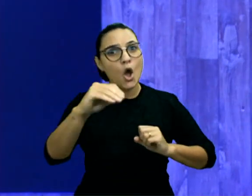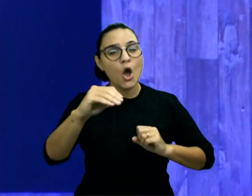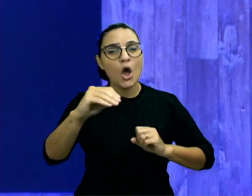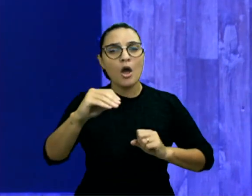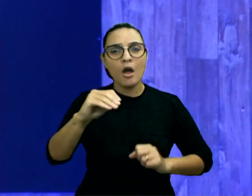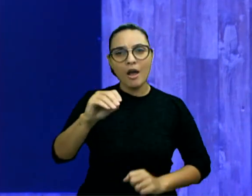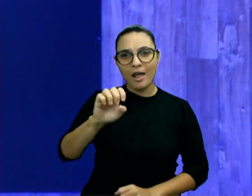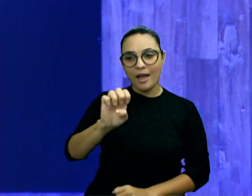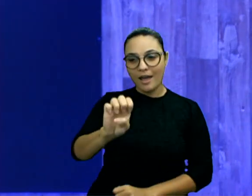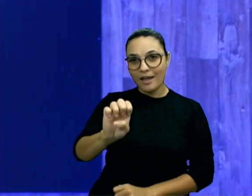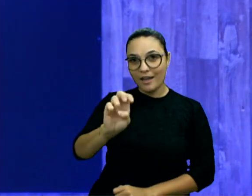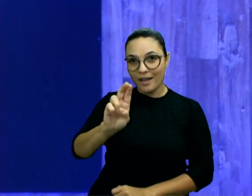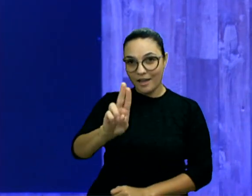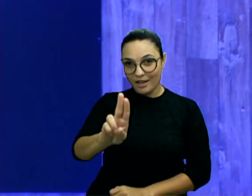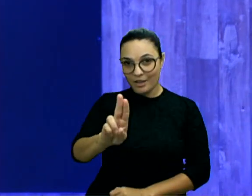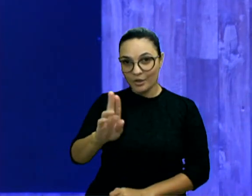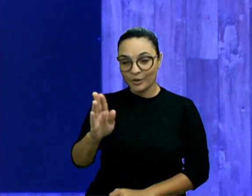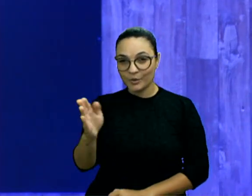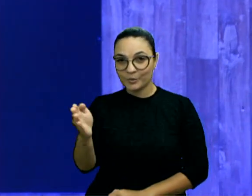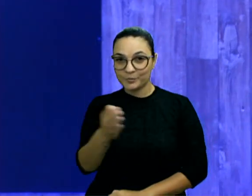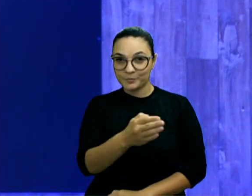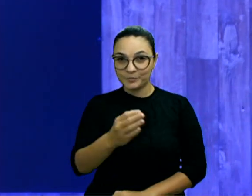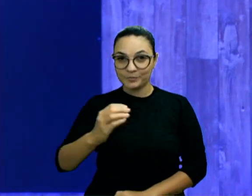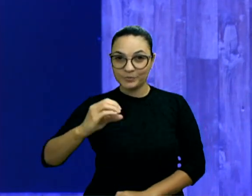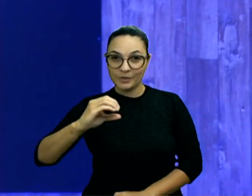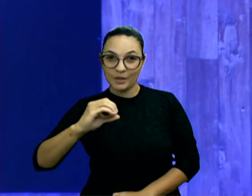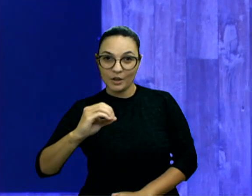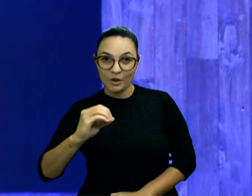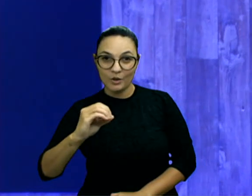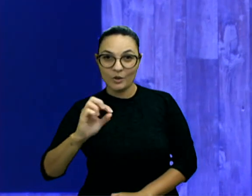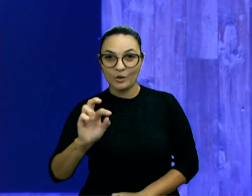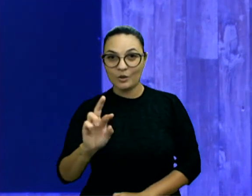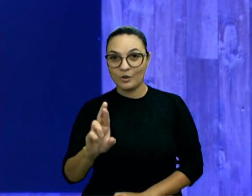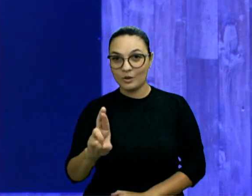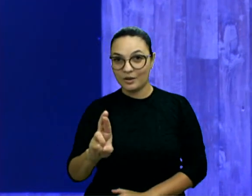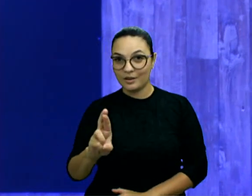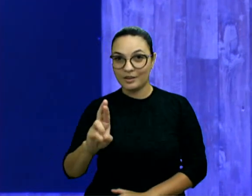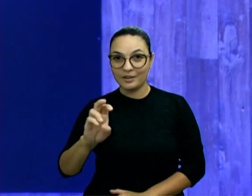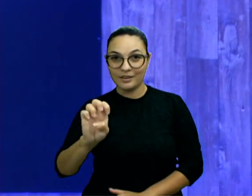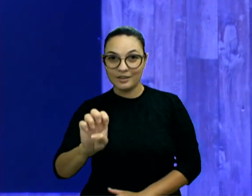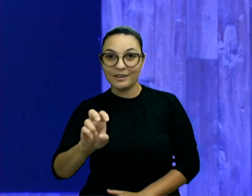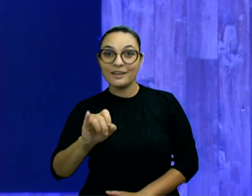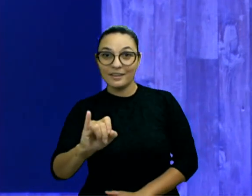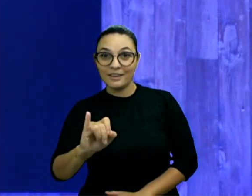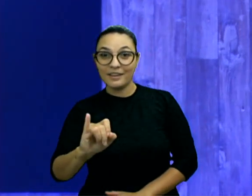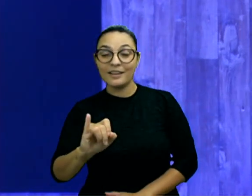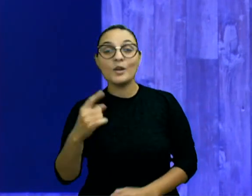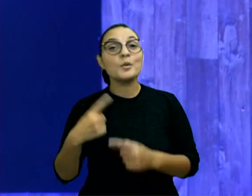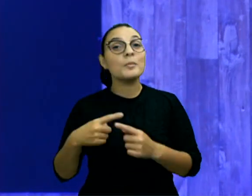Só escreve assim: eu orei. Nós estamos acompanhando, tem pastores, tem presbíteros,